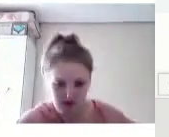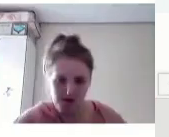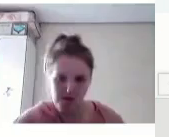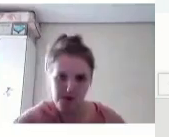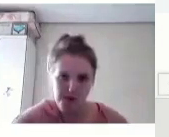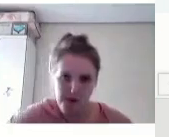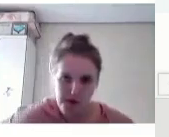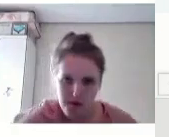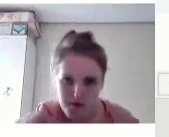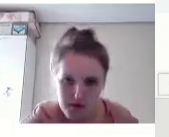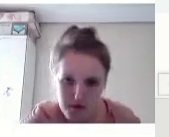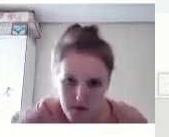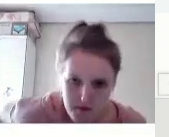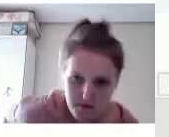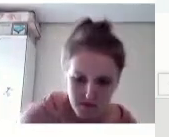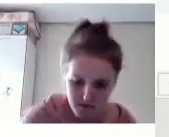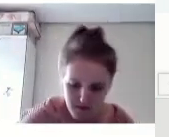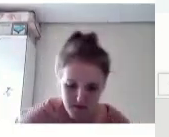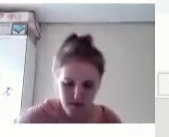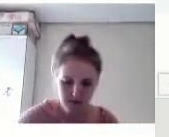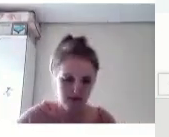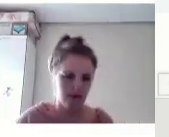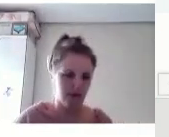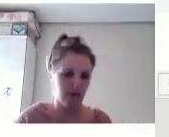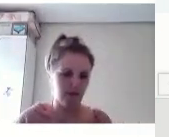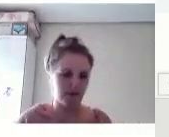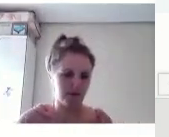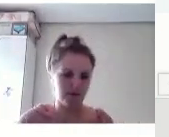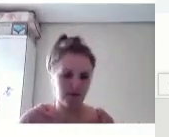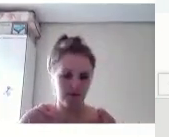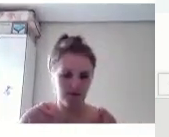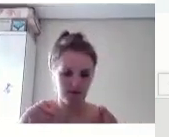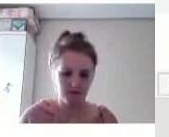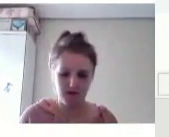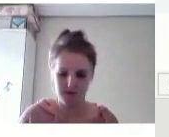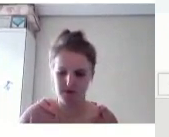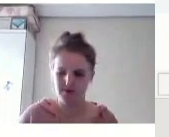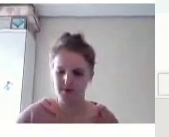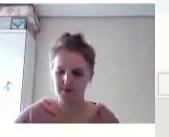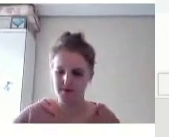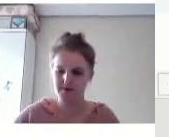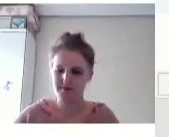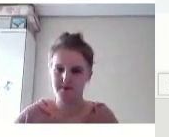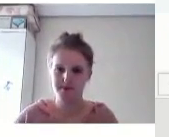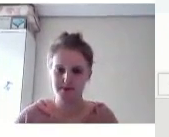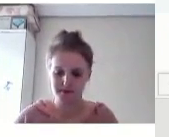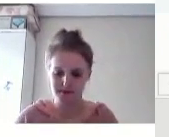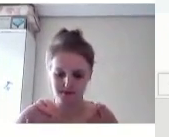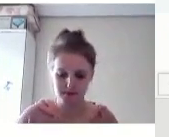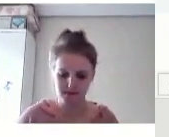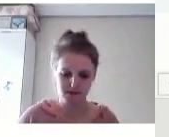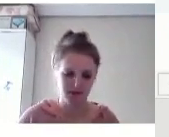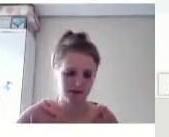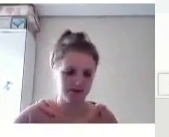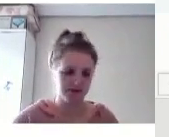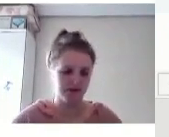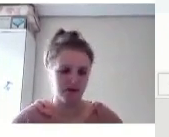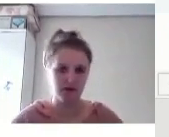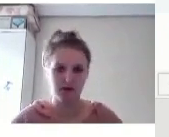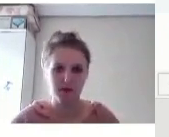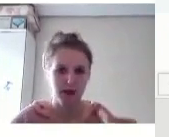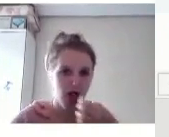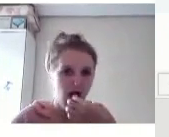que este termo e este termo vai cancelar, e o que vai sobrar aqui para a variação de H, né, da funcional